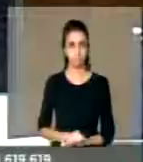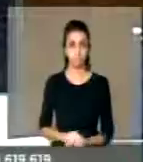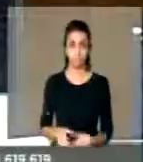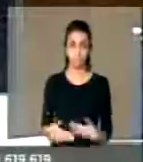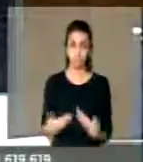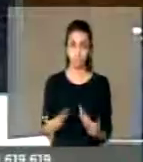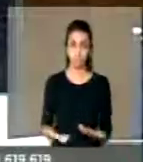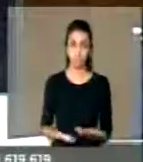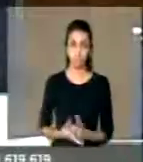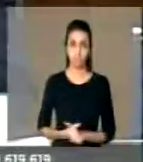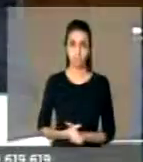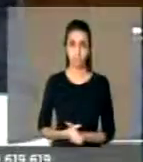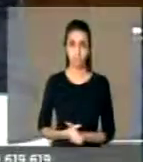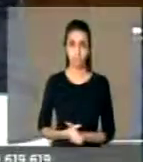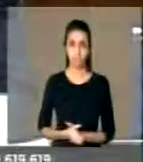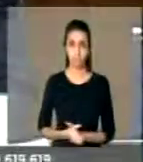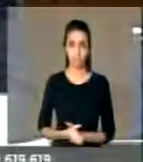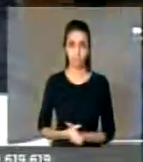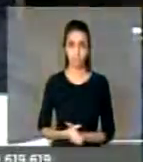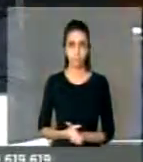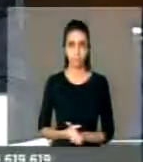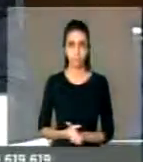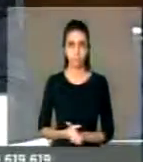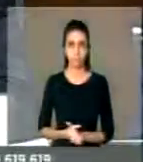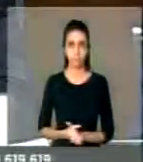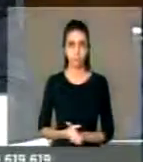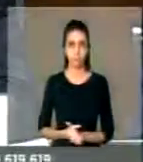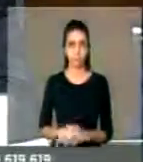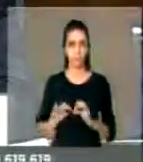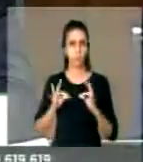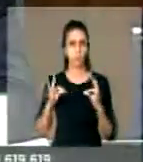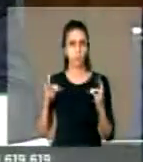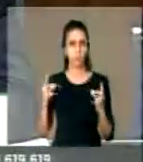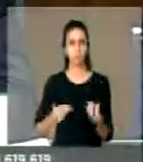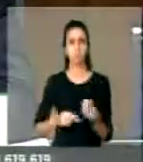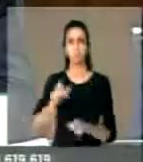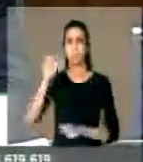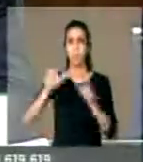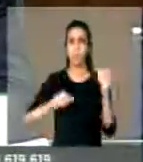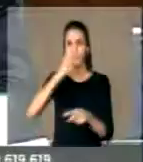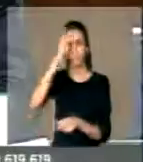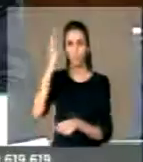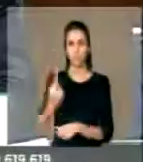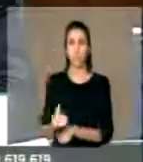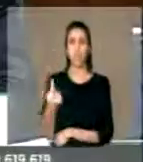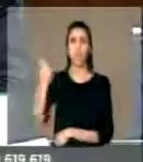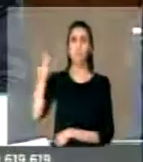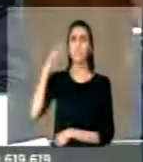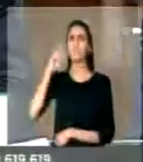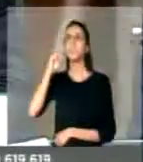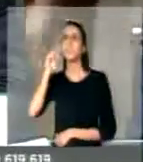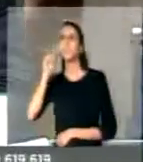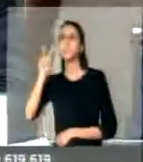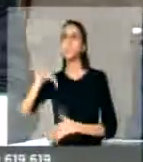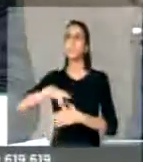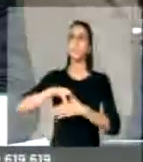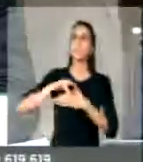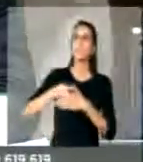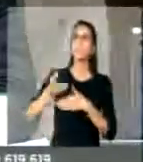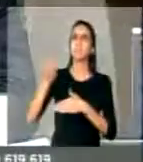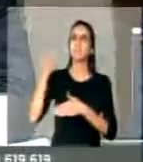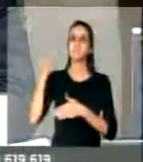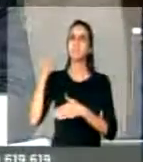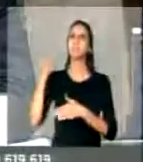sentido, os insurgentes e visionários que se sacrificaram por seus ideais devem sempre